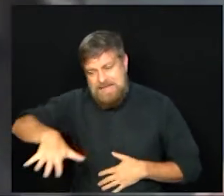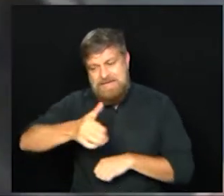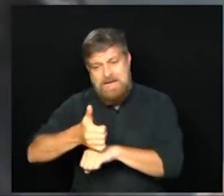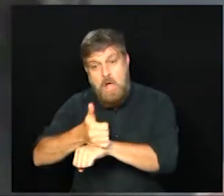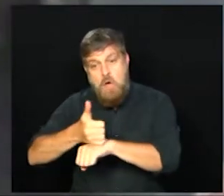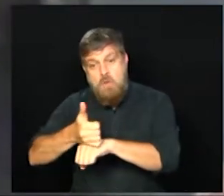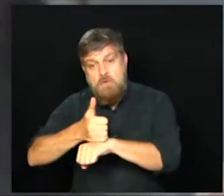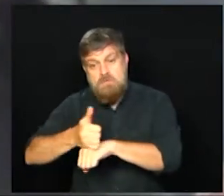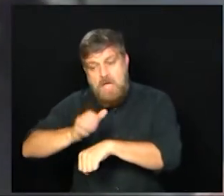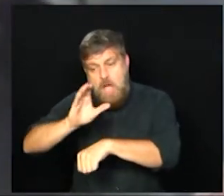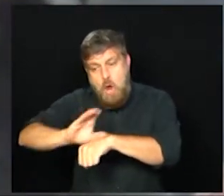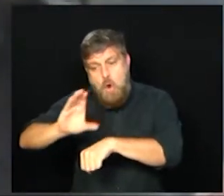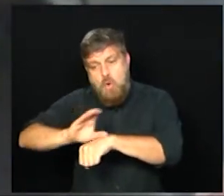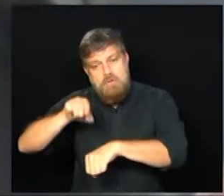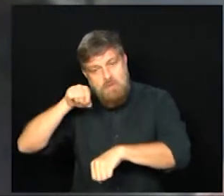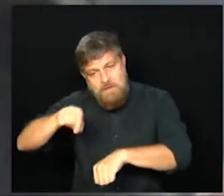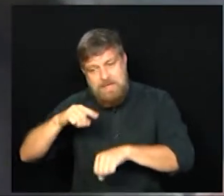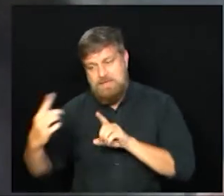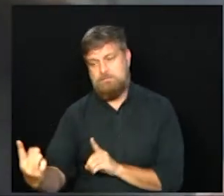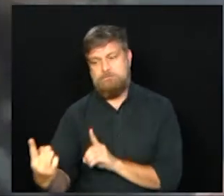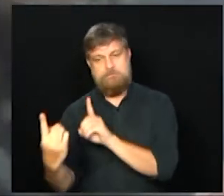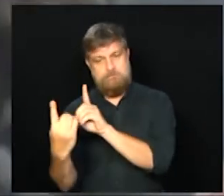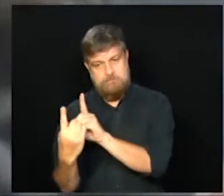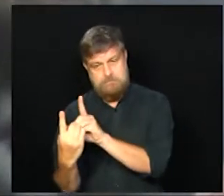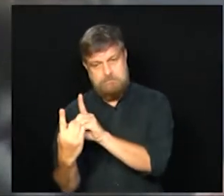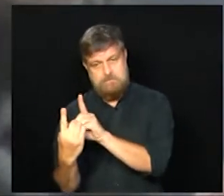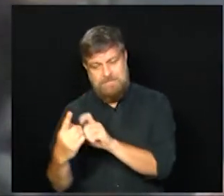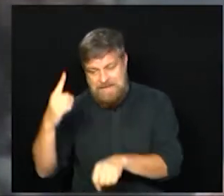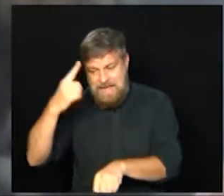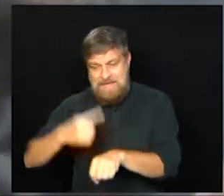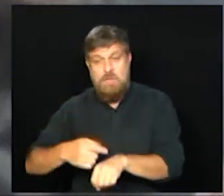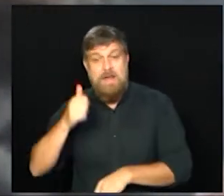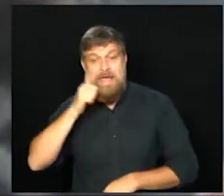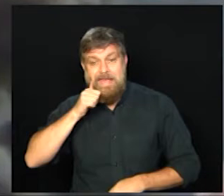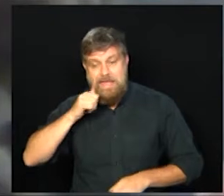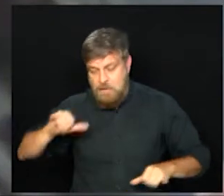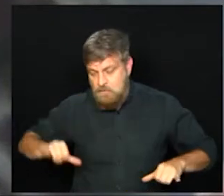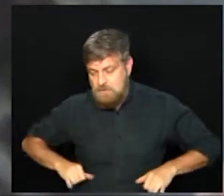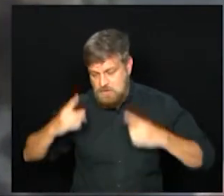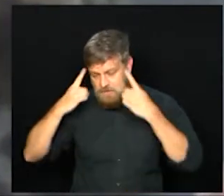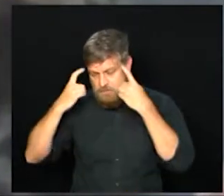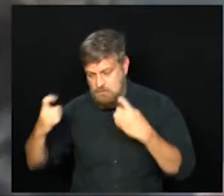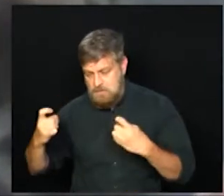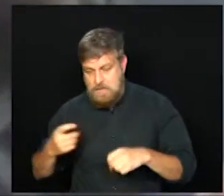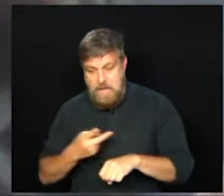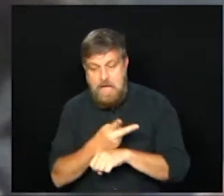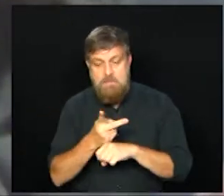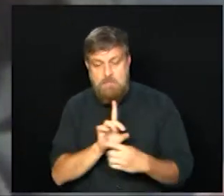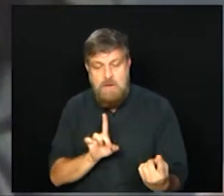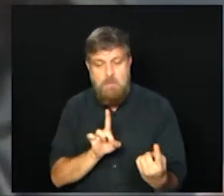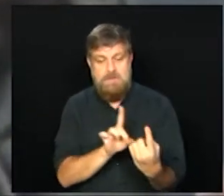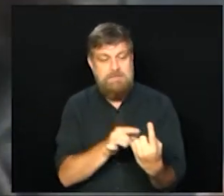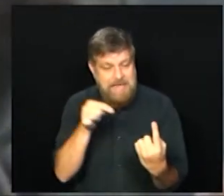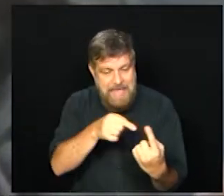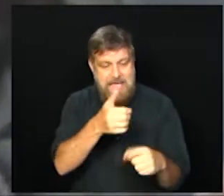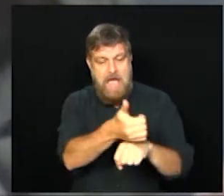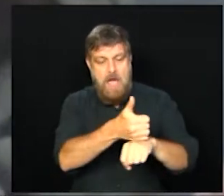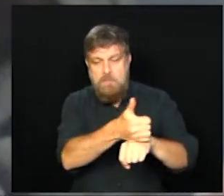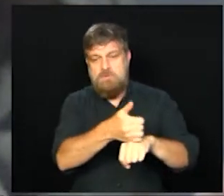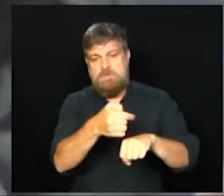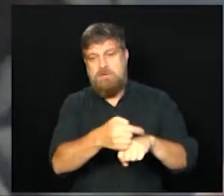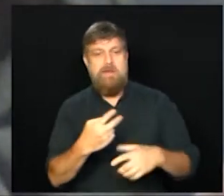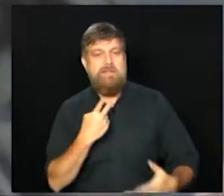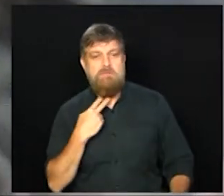dos profissionais que estão na linha de frente no atendimento às mulheres em situação de violência e suas famílias. Porque chega de